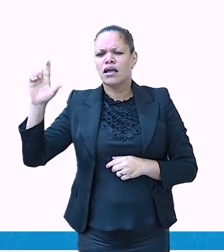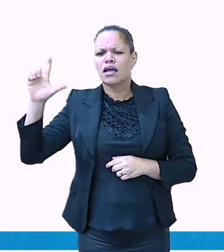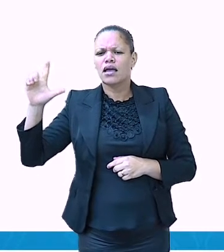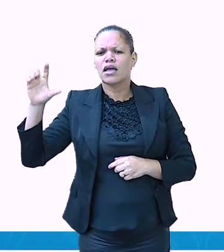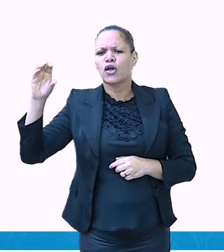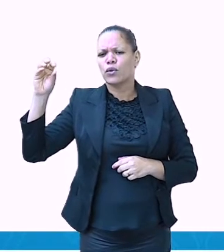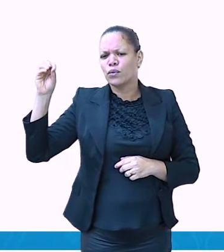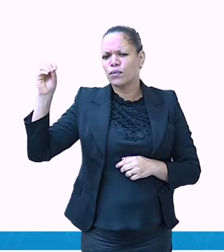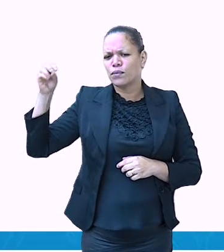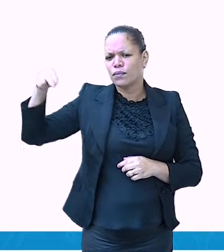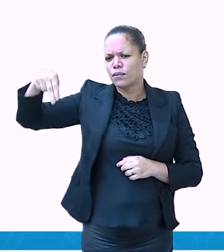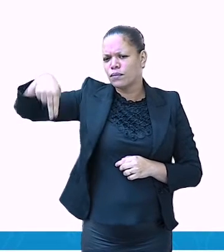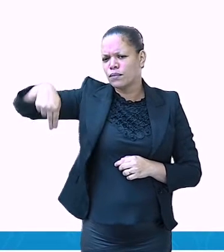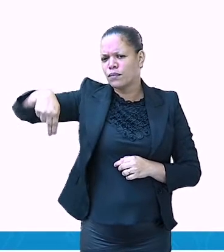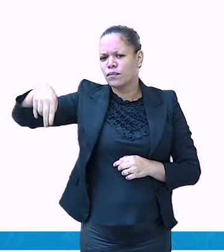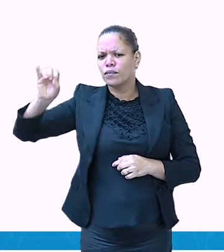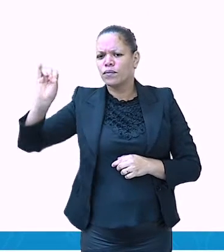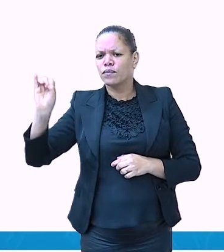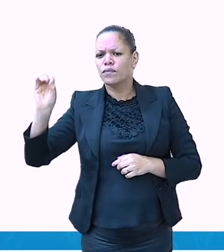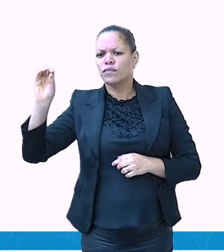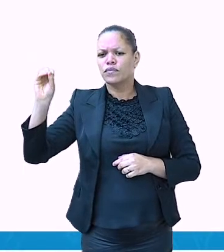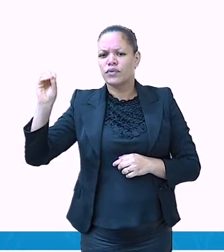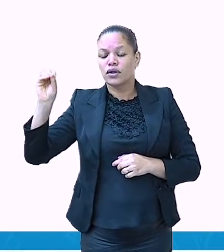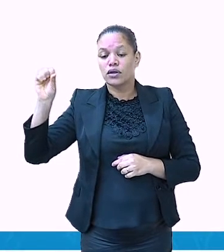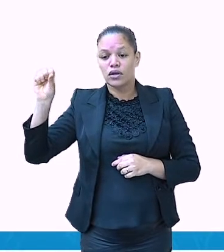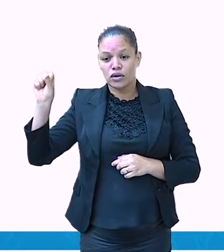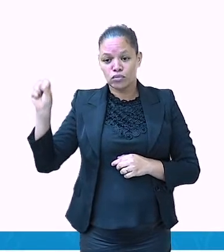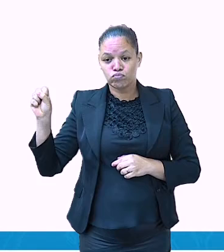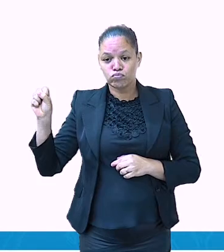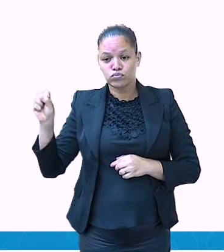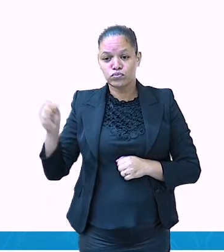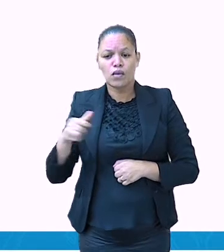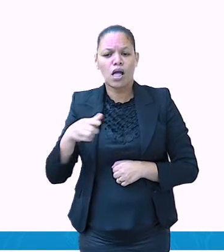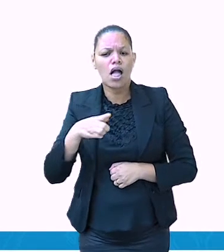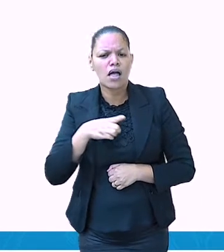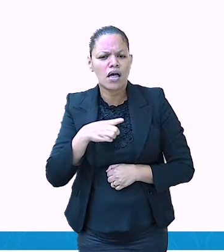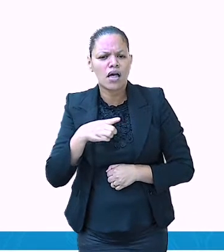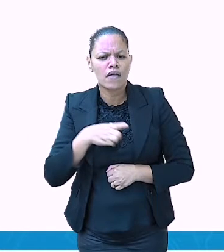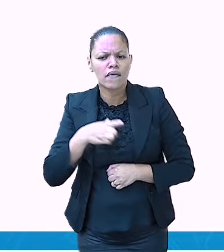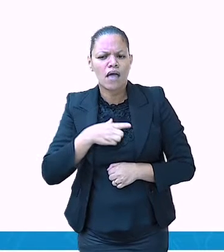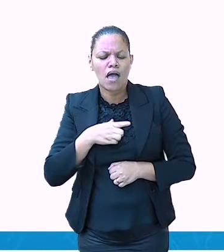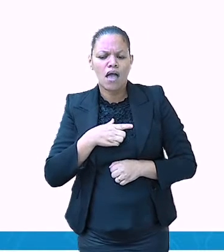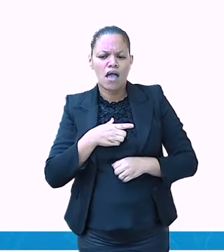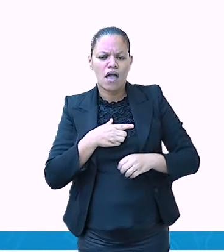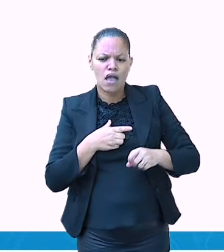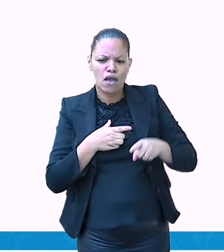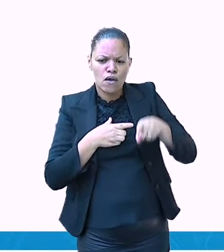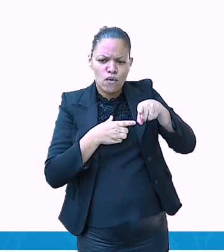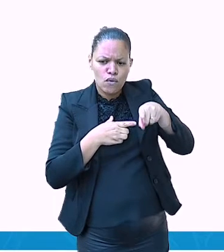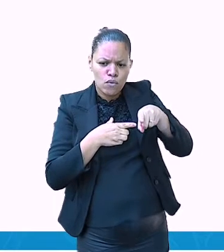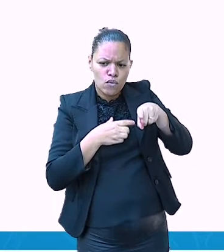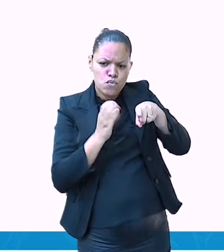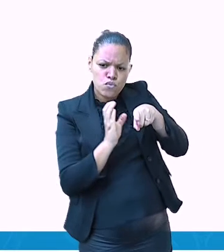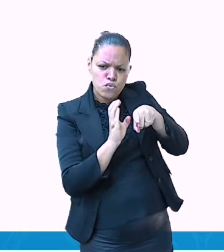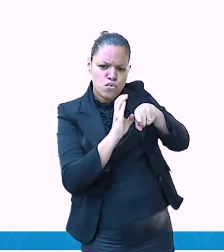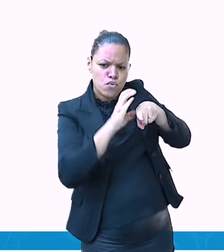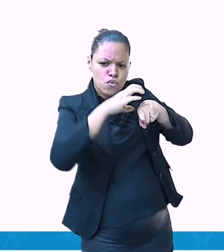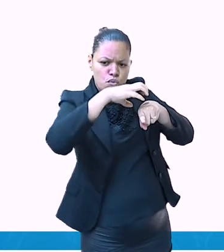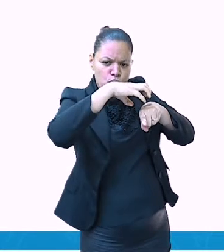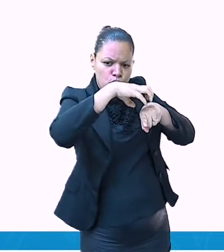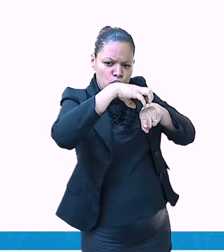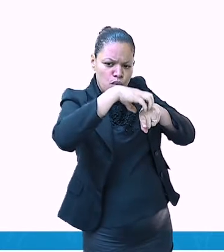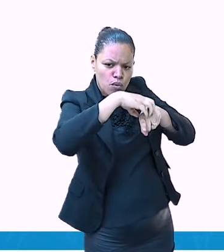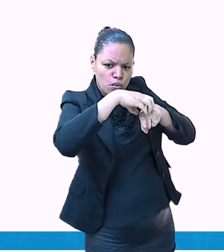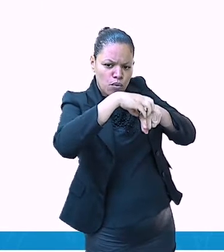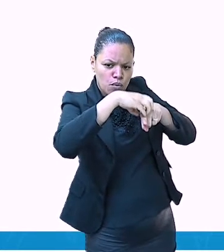de fora, esse casco, né? Então, eles carregam a casa junto com eles. Essa carapaça é uma